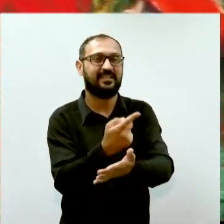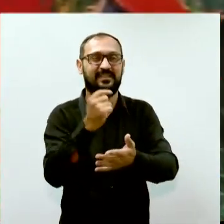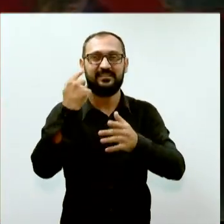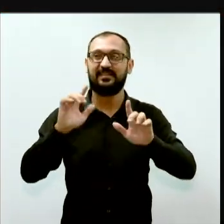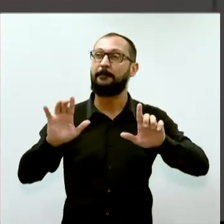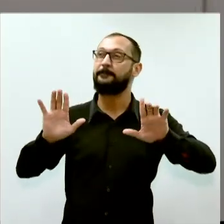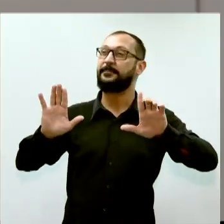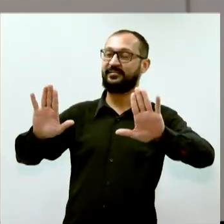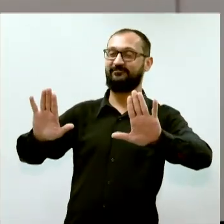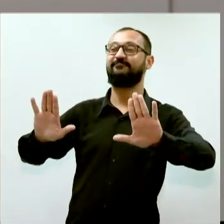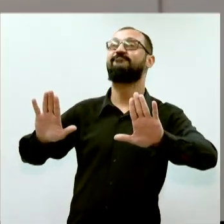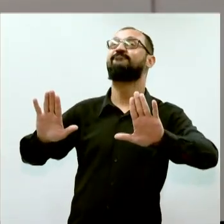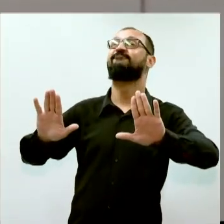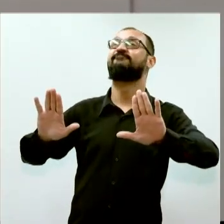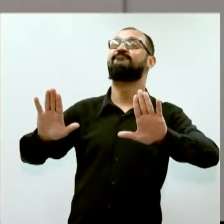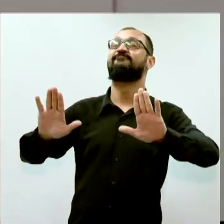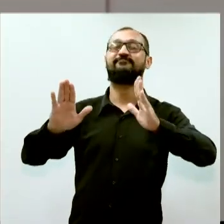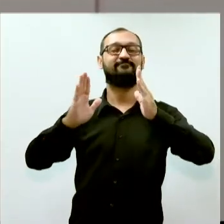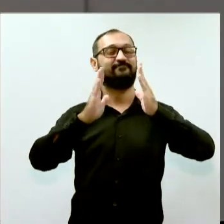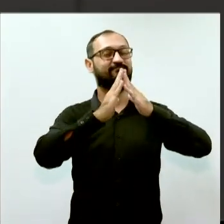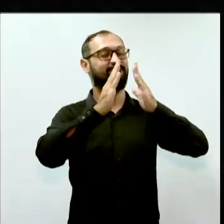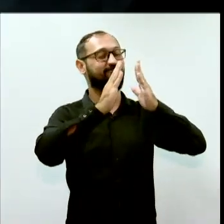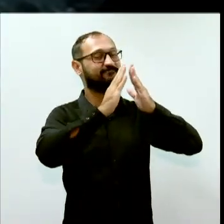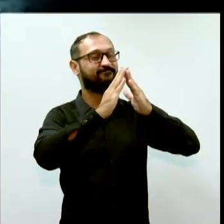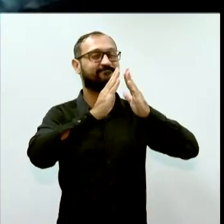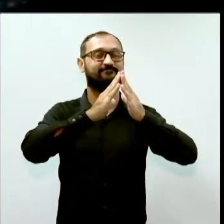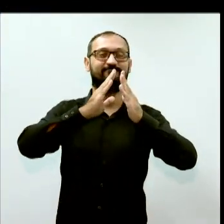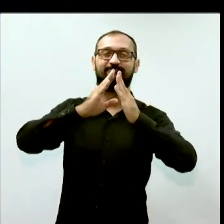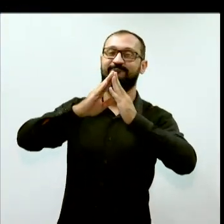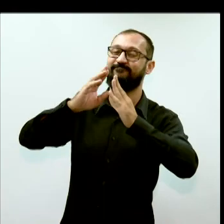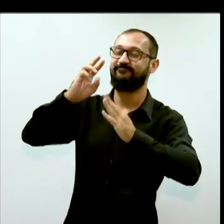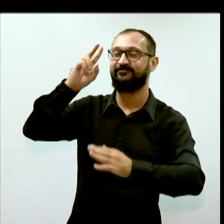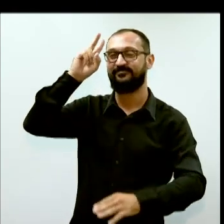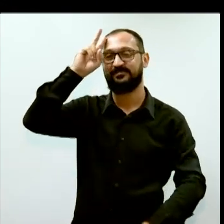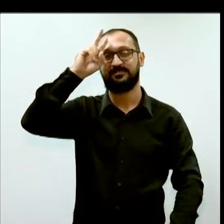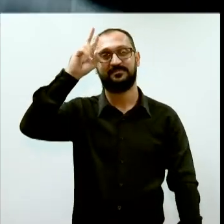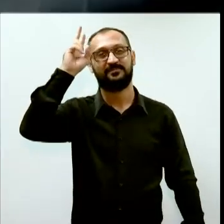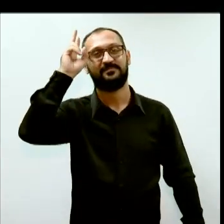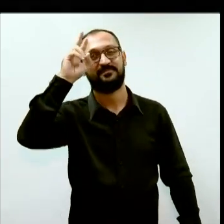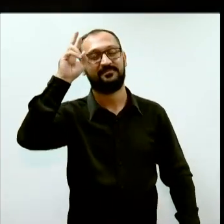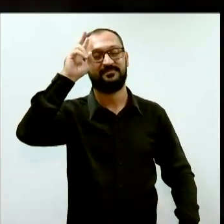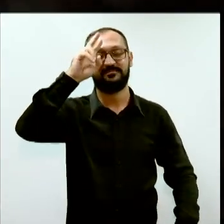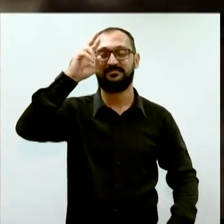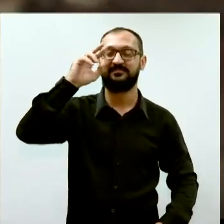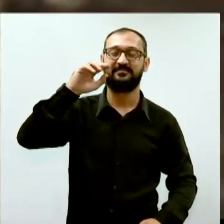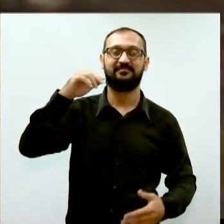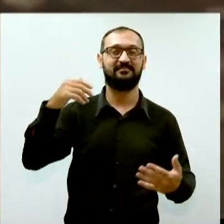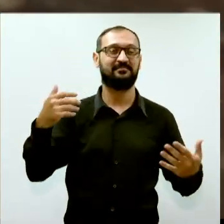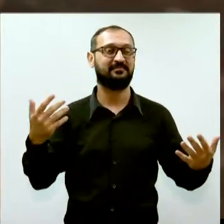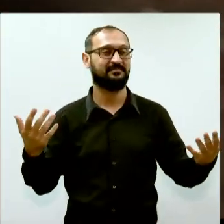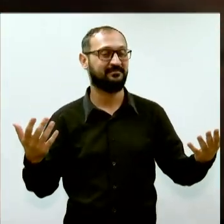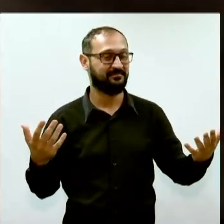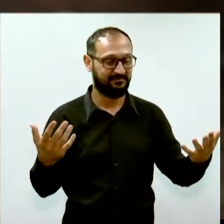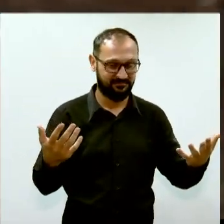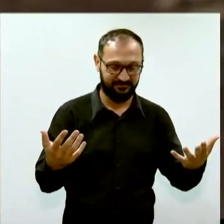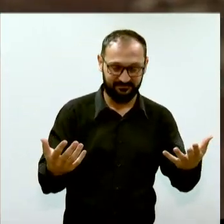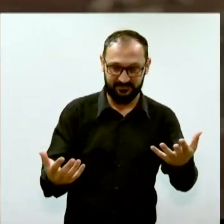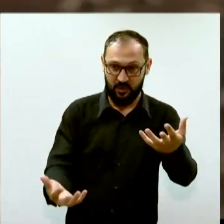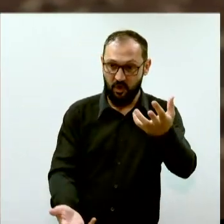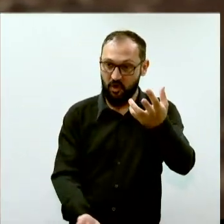na parede dela. No barraco da lembrança. Nem que